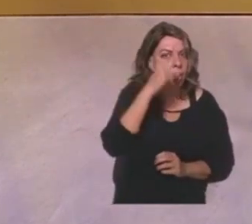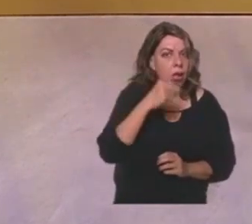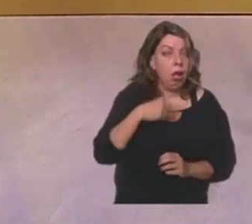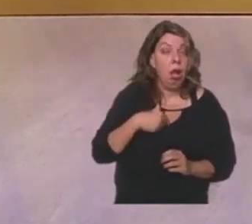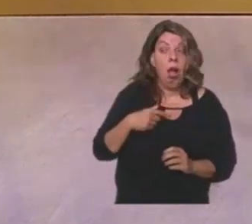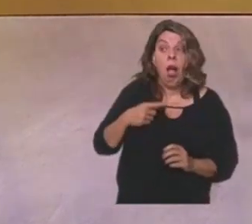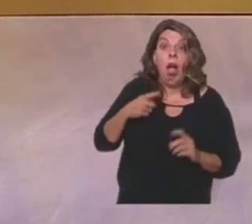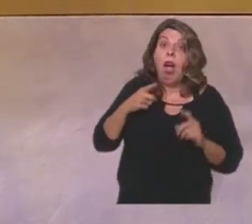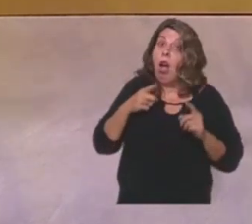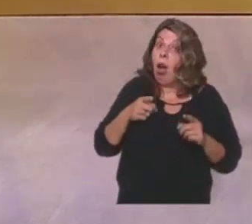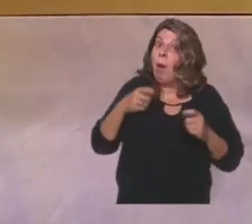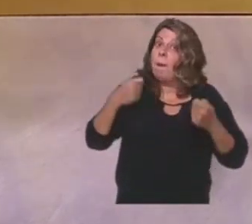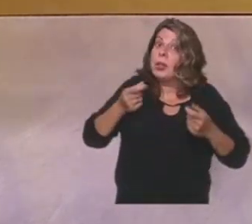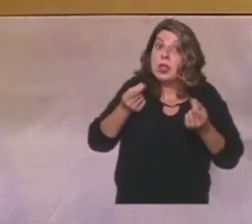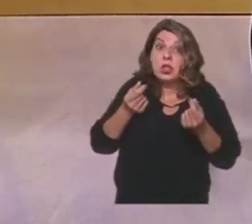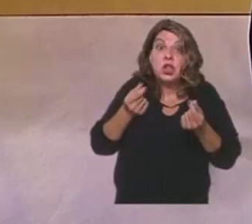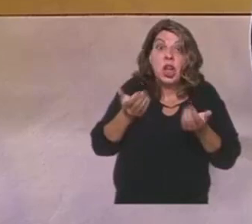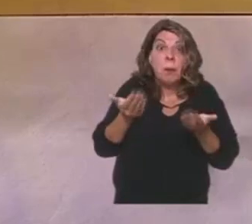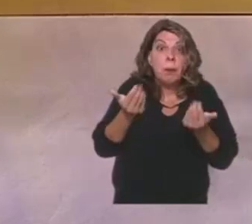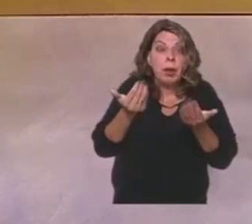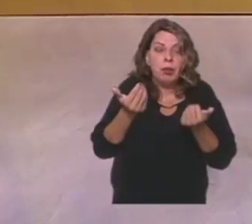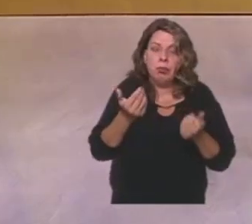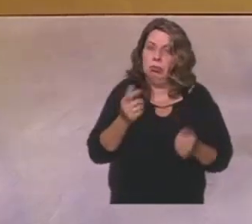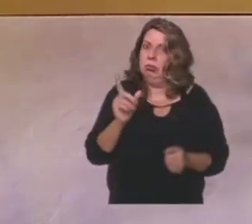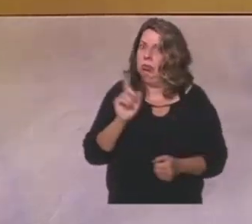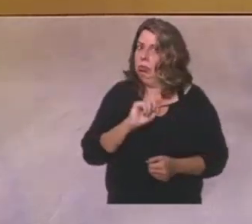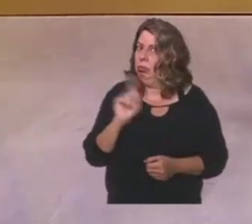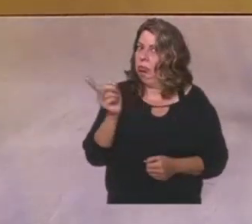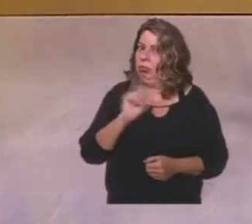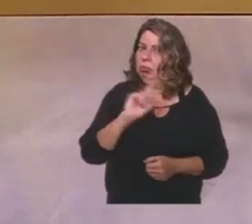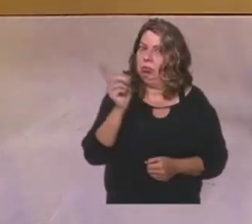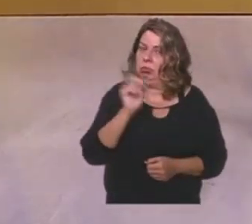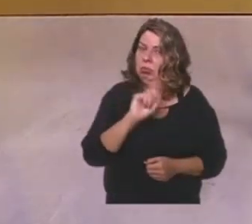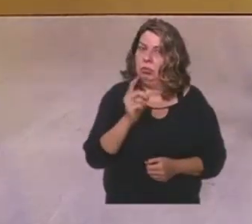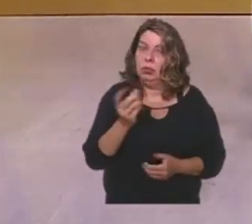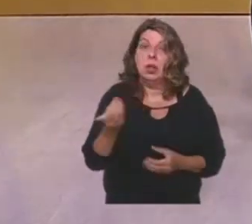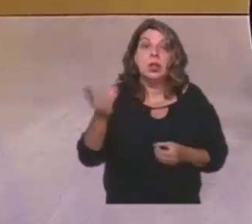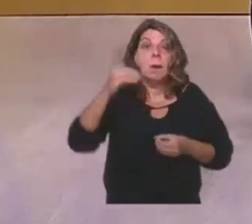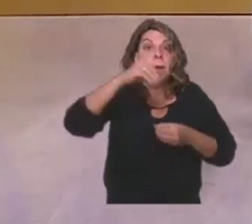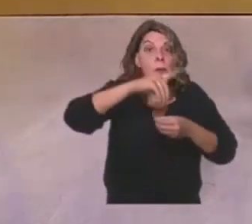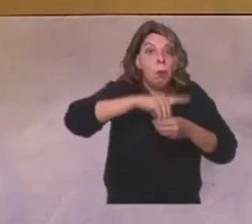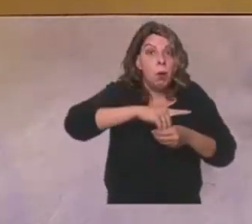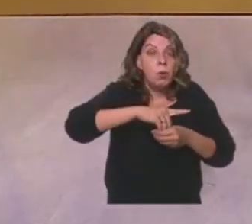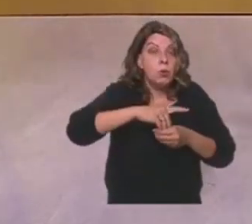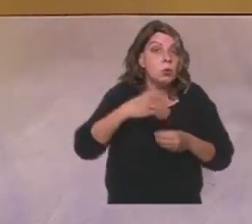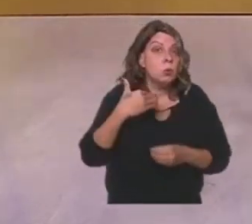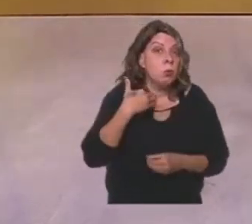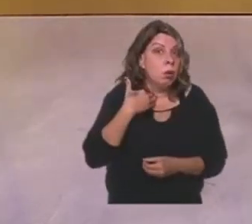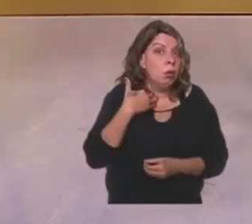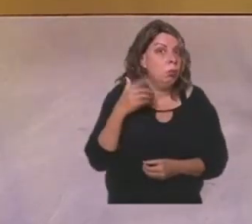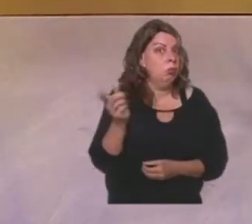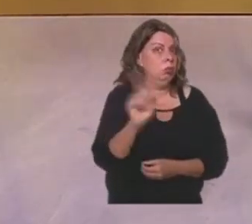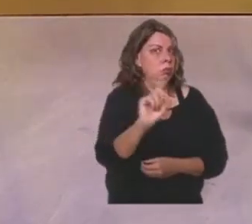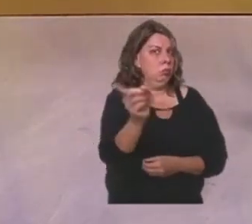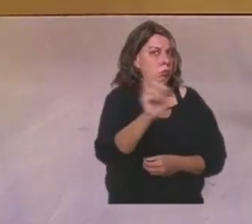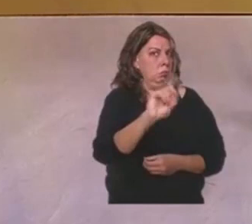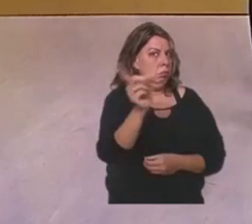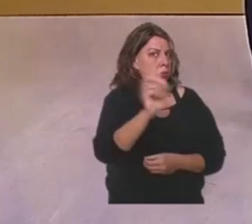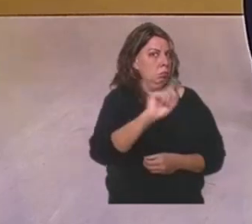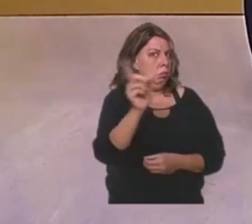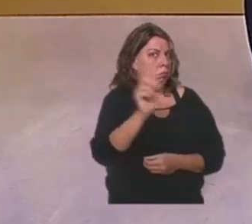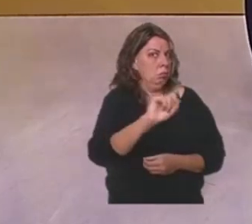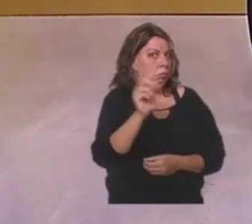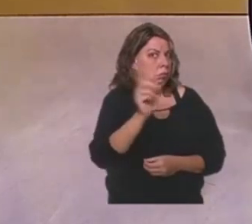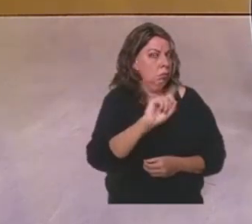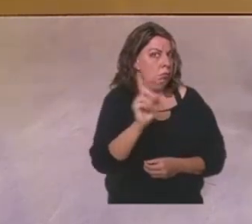falar assim, ó, você vai ter que Faz mandar um depósito, dinheirinho, nada um número disso. De você conta. Tá sendo contemplado, você vai receber, não existe isso que eu falo, né?